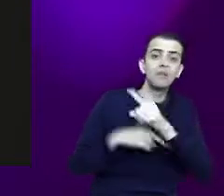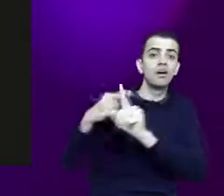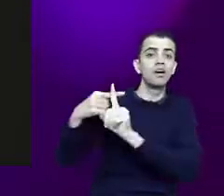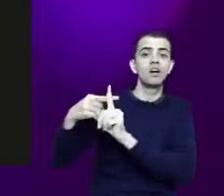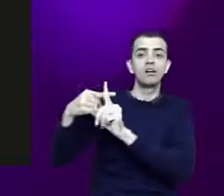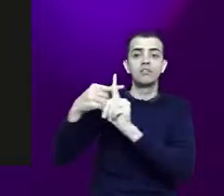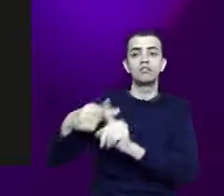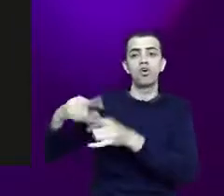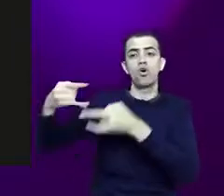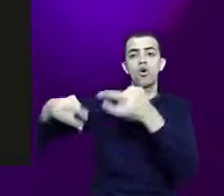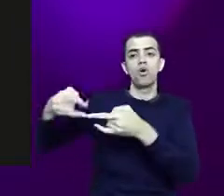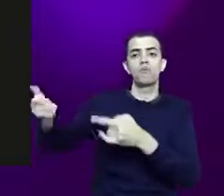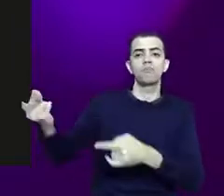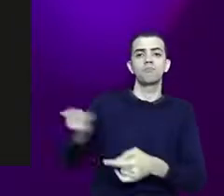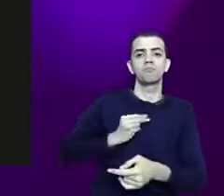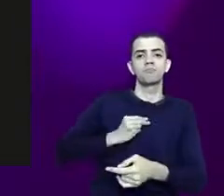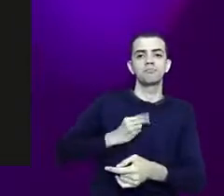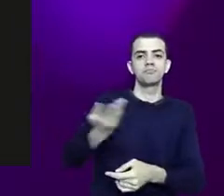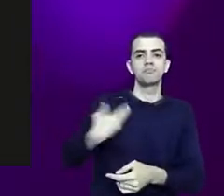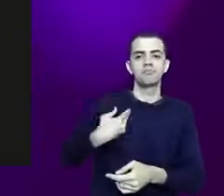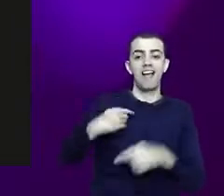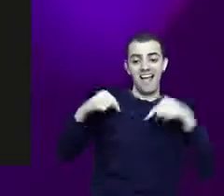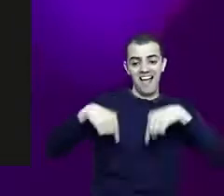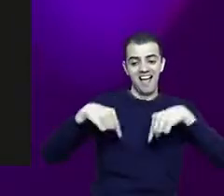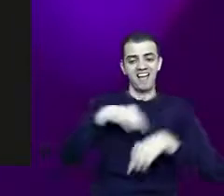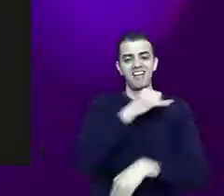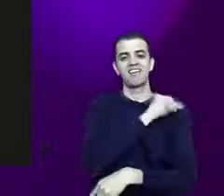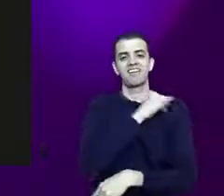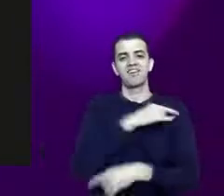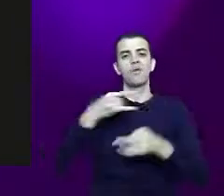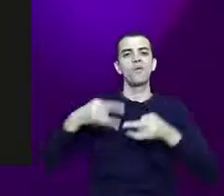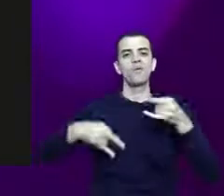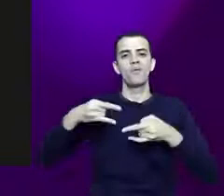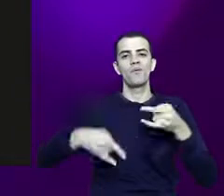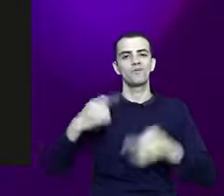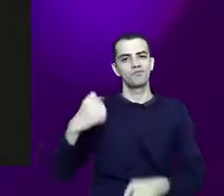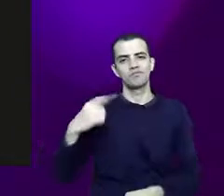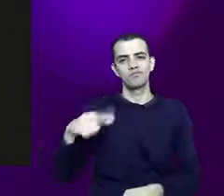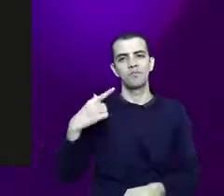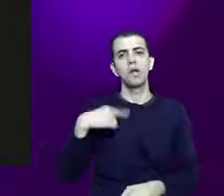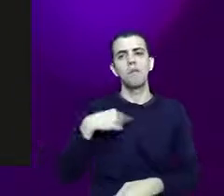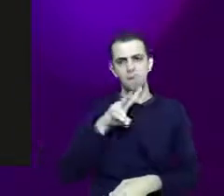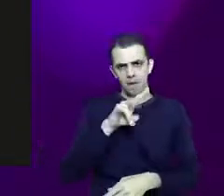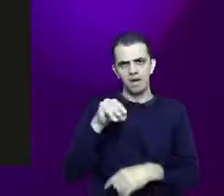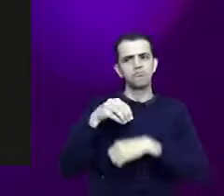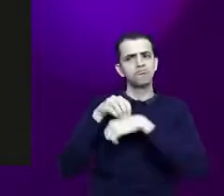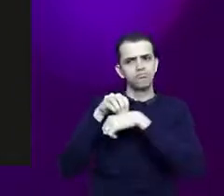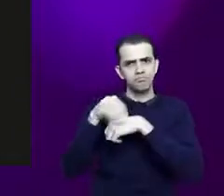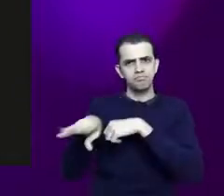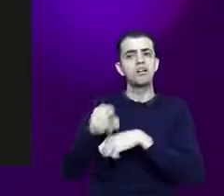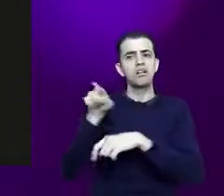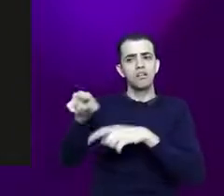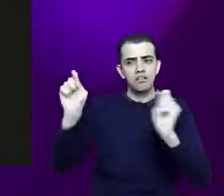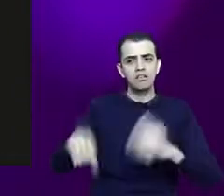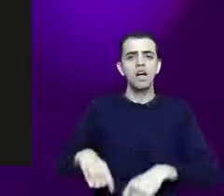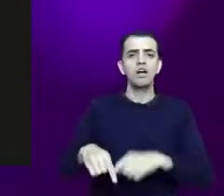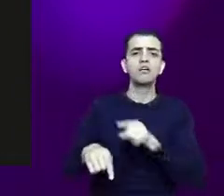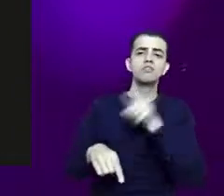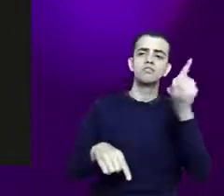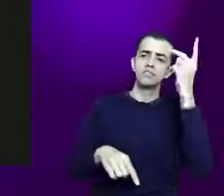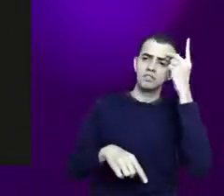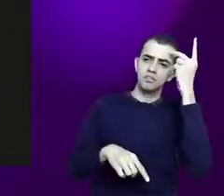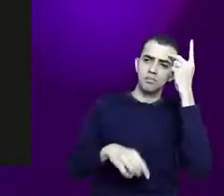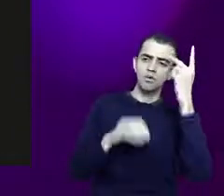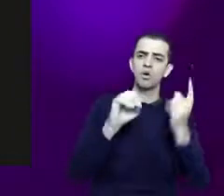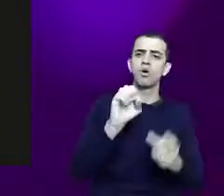Eu, infelizmente, não tenho robô aqui no Rio de Janeiro, mas eu indicaria a cirurgia robótica e encaminharia ou para o Oswaldo em São Paulo ou para